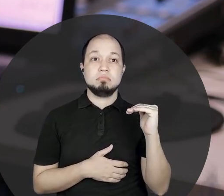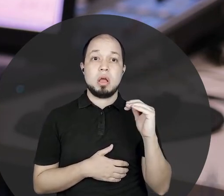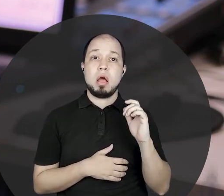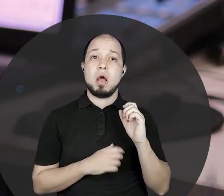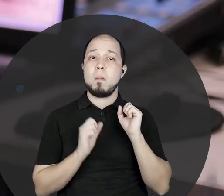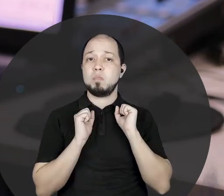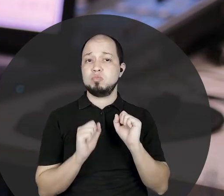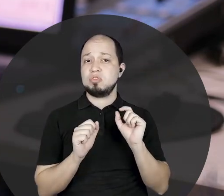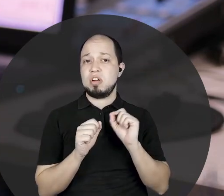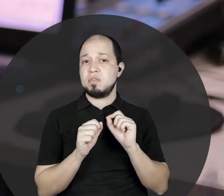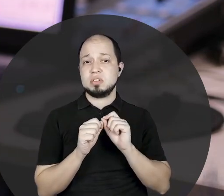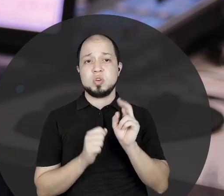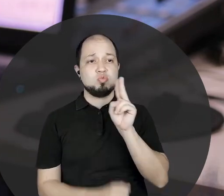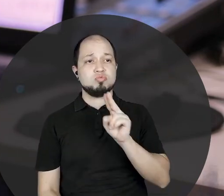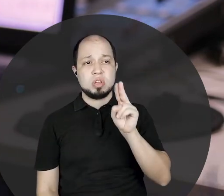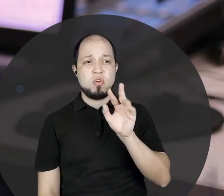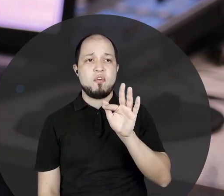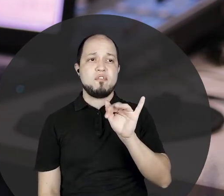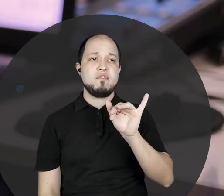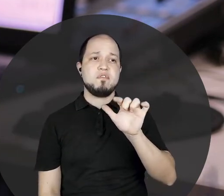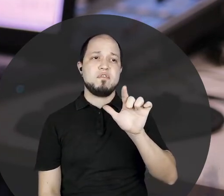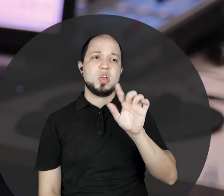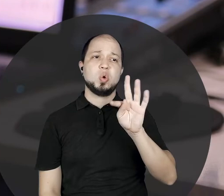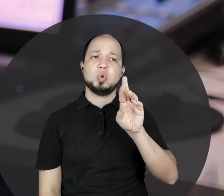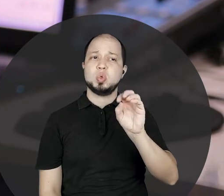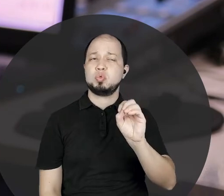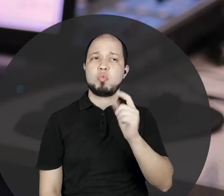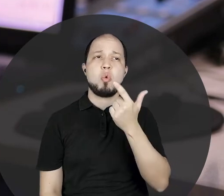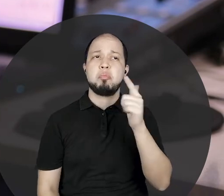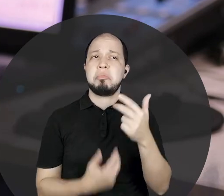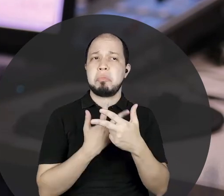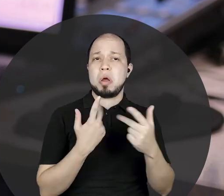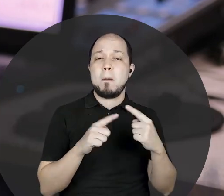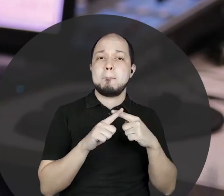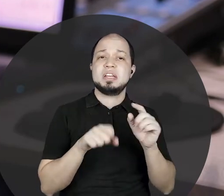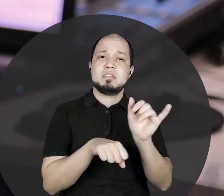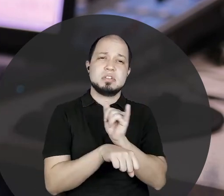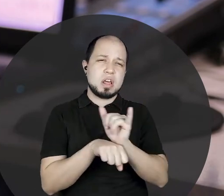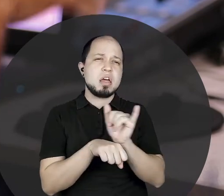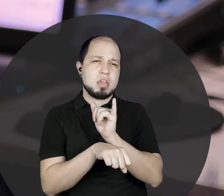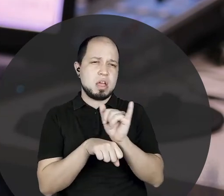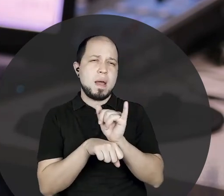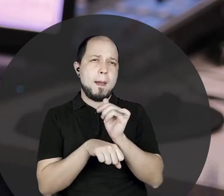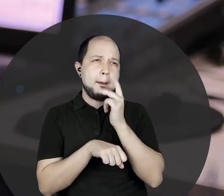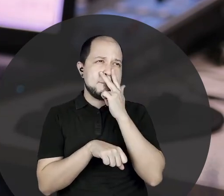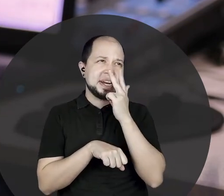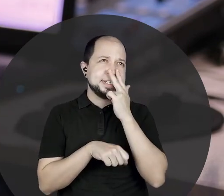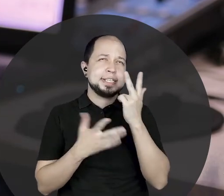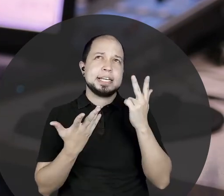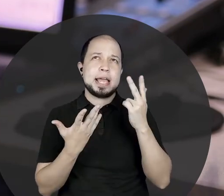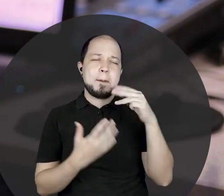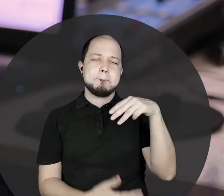Eu poderia ter feito isso aqui com a automação de um filtro, de um... Né, própria equalização, né? Mas eu fiz dessa forma aqui, é um